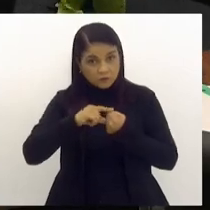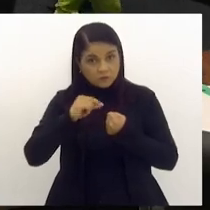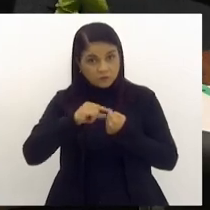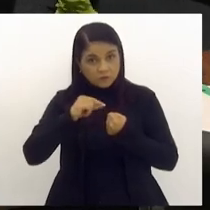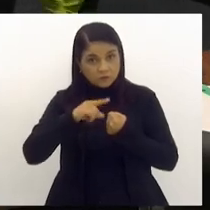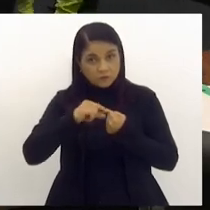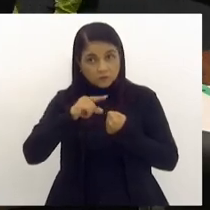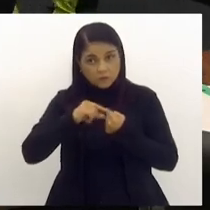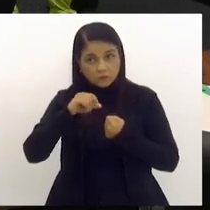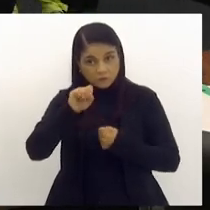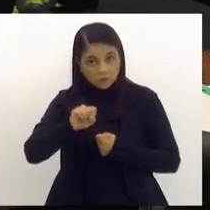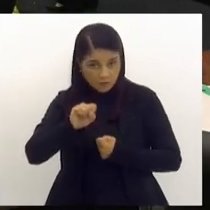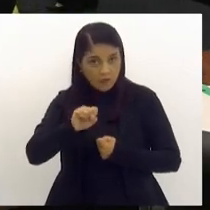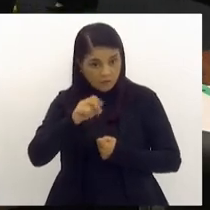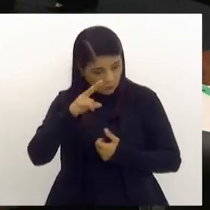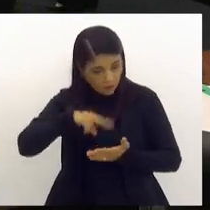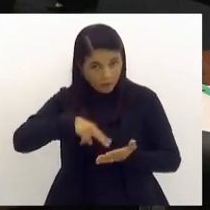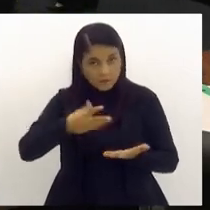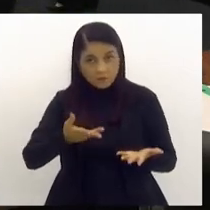lendo.